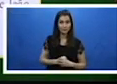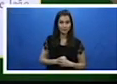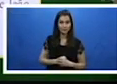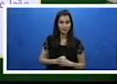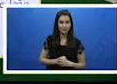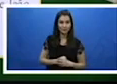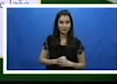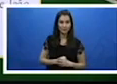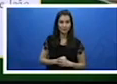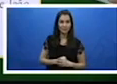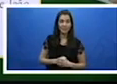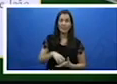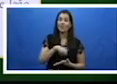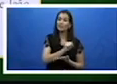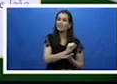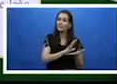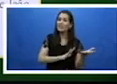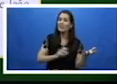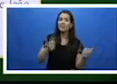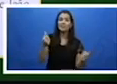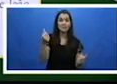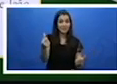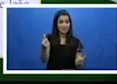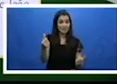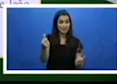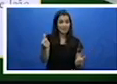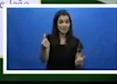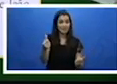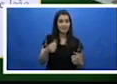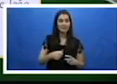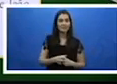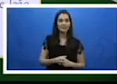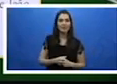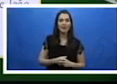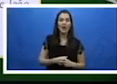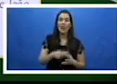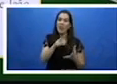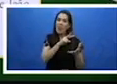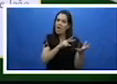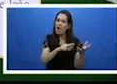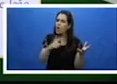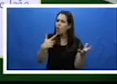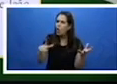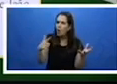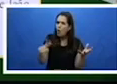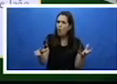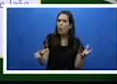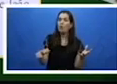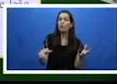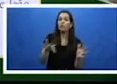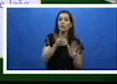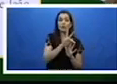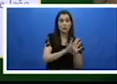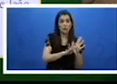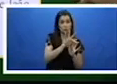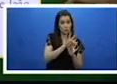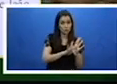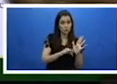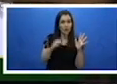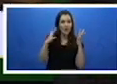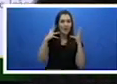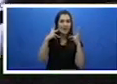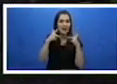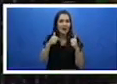E o exercício 6. Releia o leão, o burro e a raposa, tá?